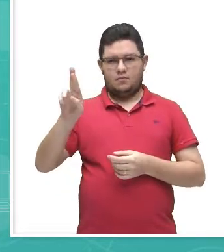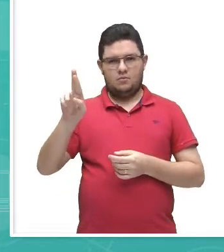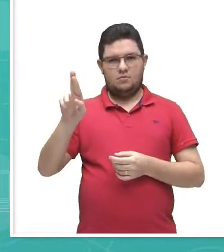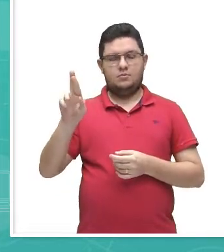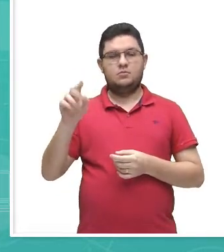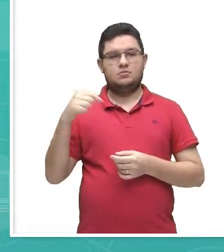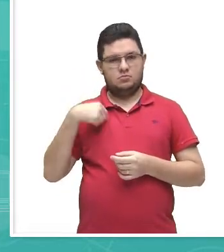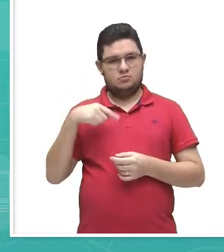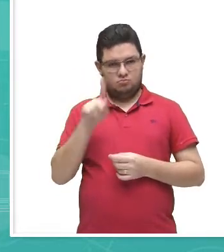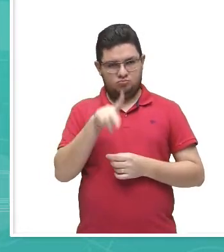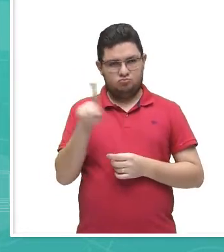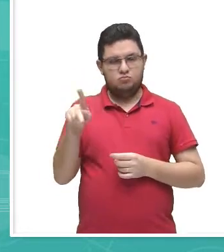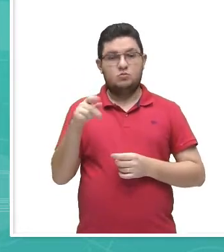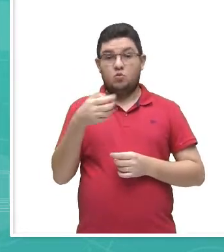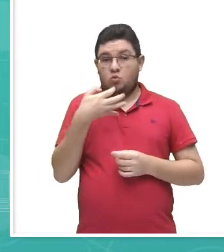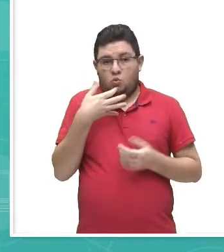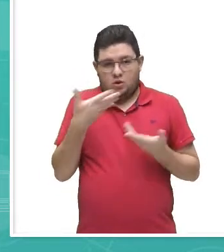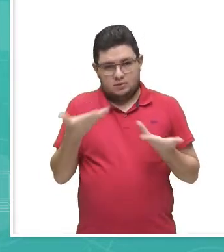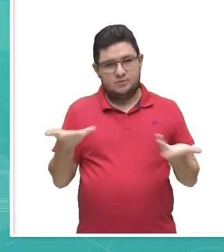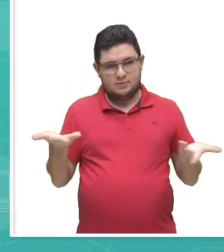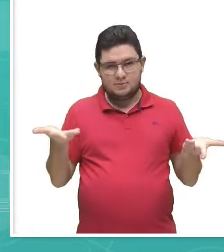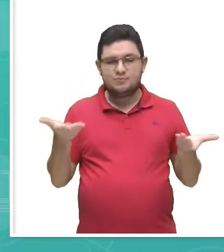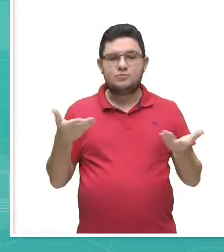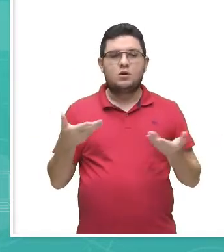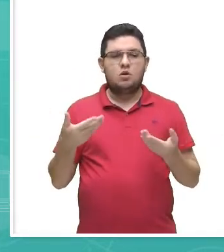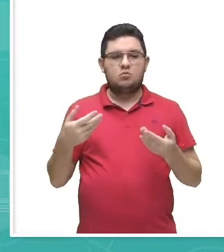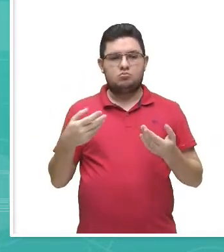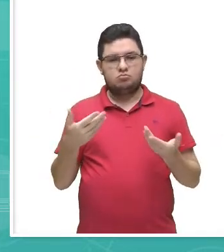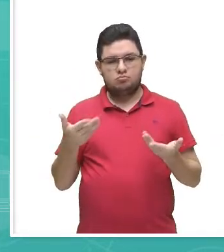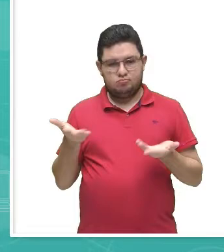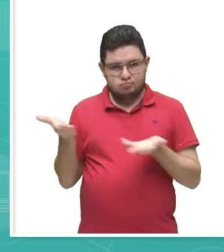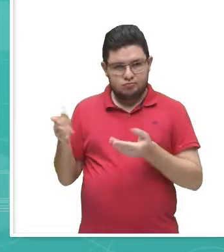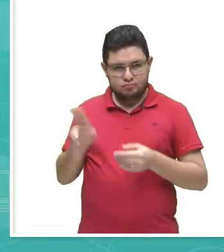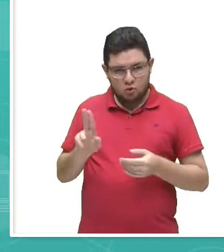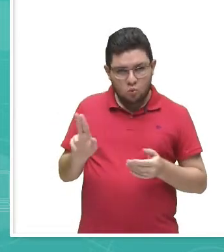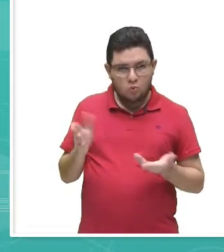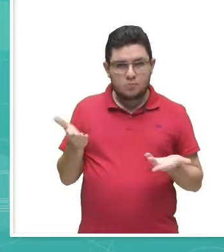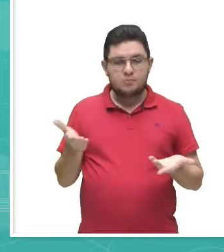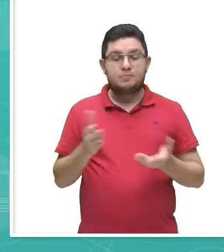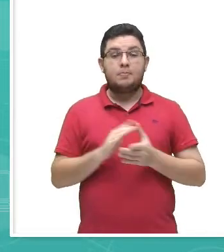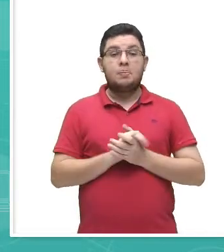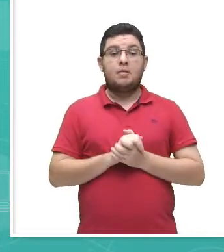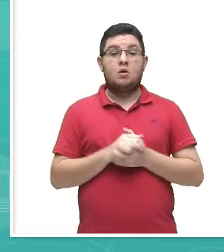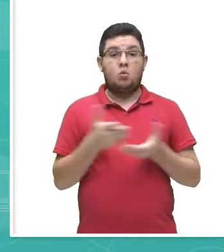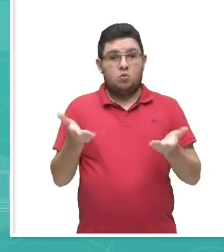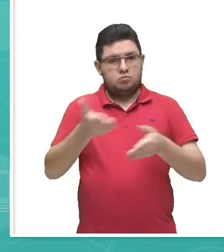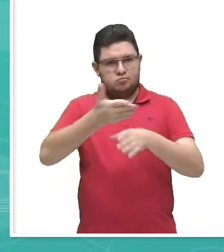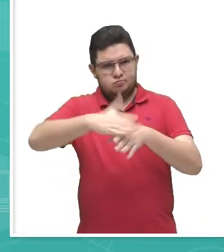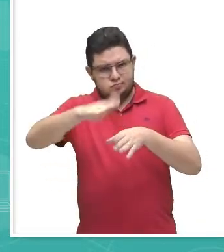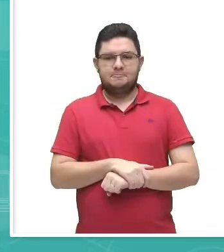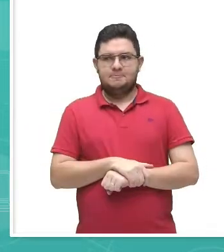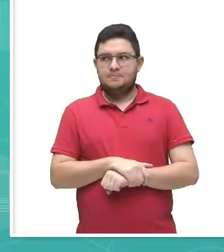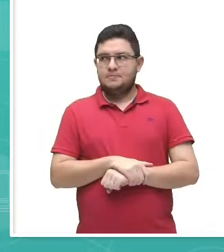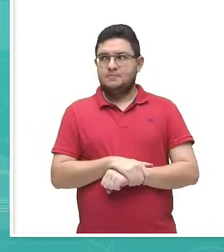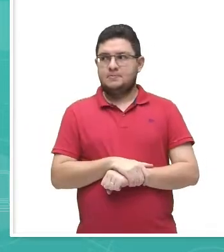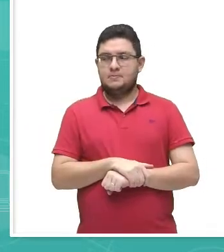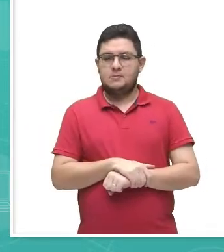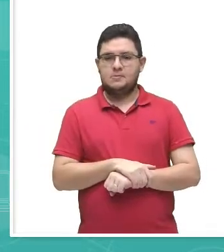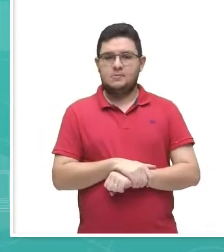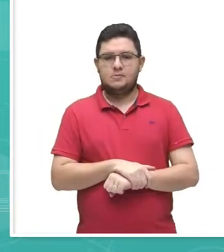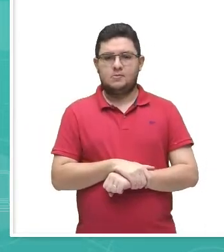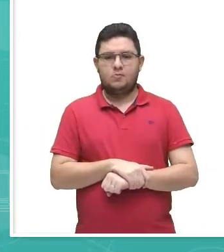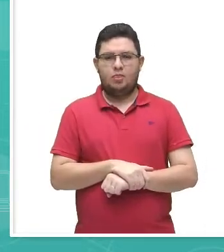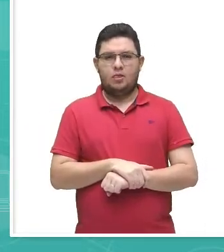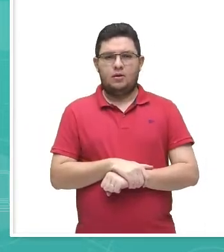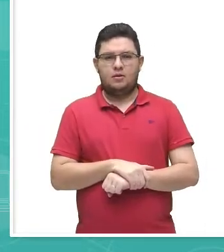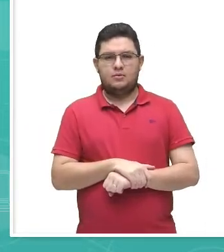nós vamos colocar em prática aquilo que nós vimos na aula anterior, né? Então, está começando aí o nosso praticando. Então, gente,